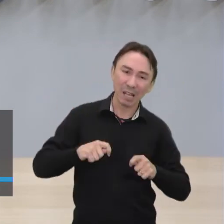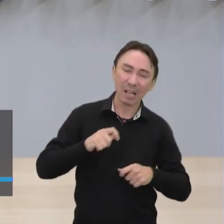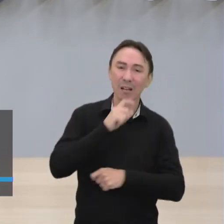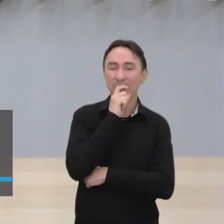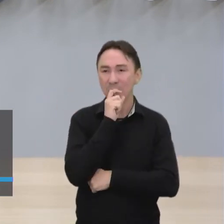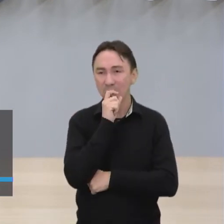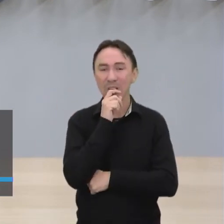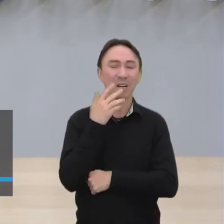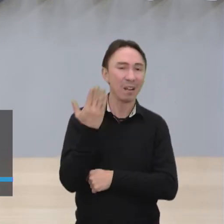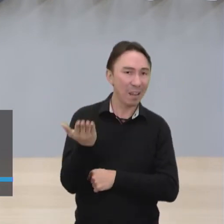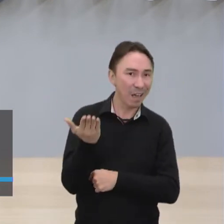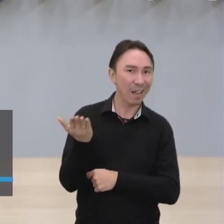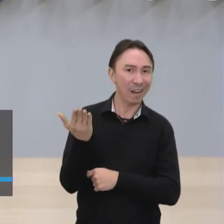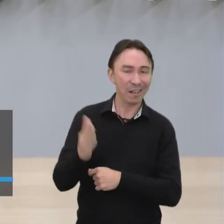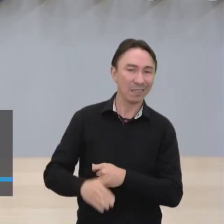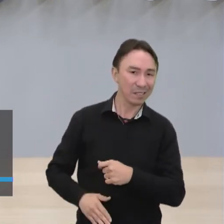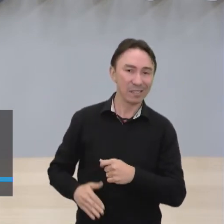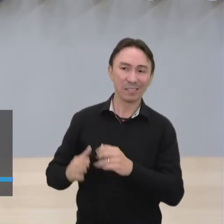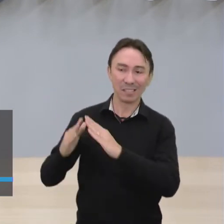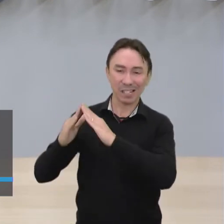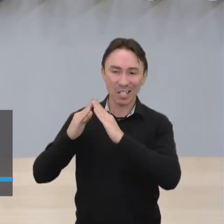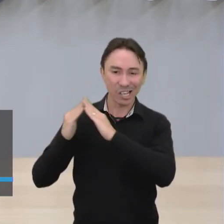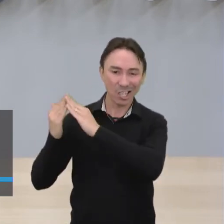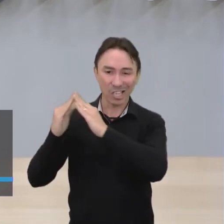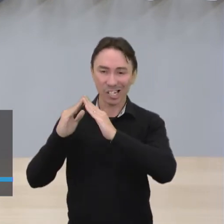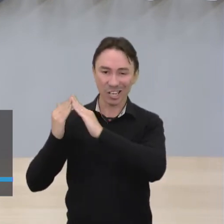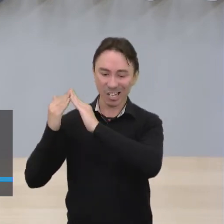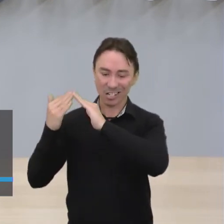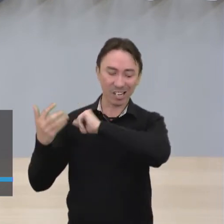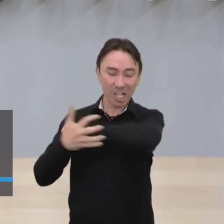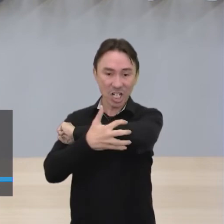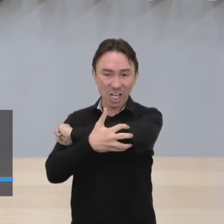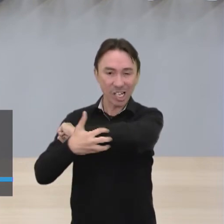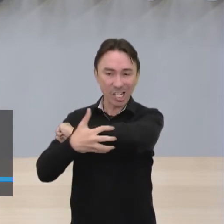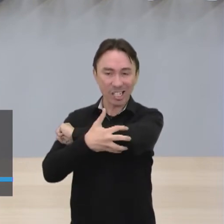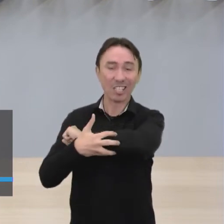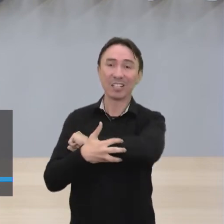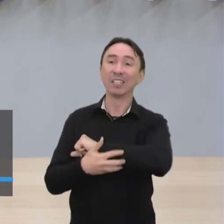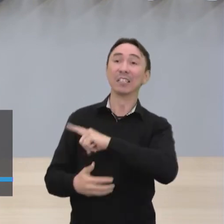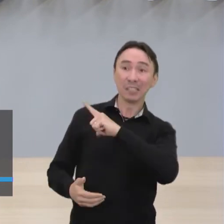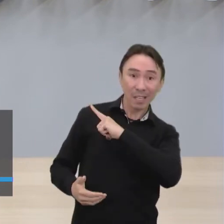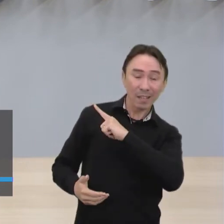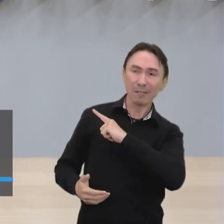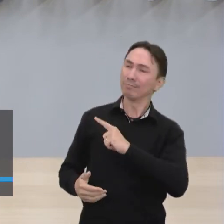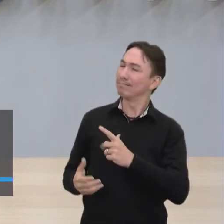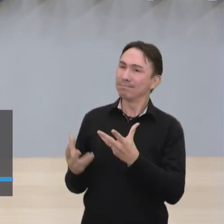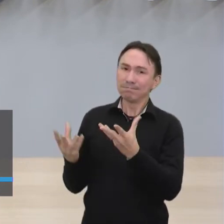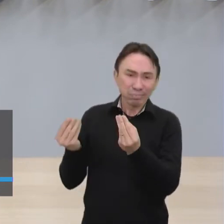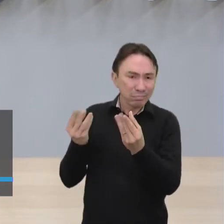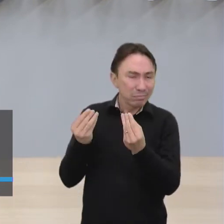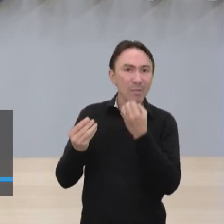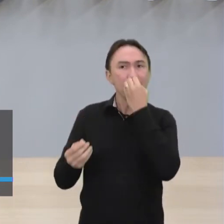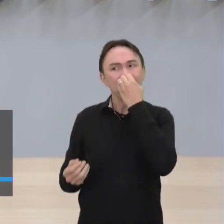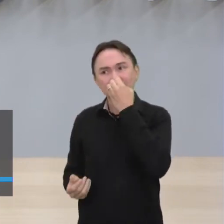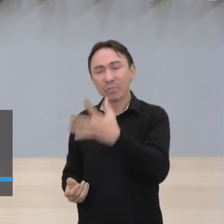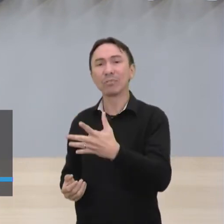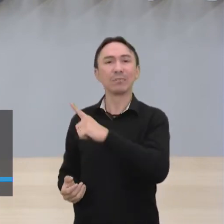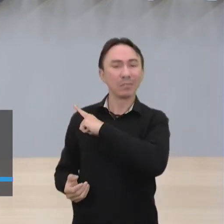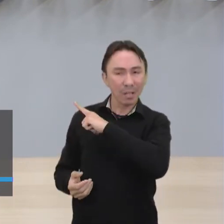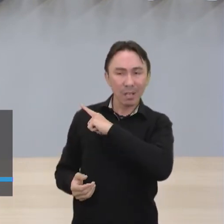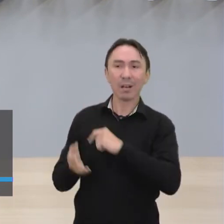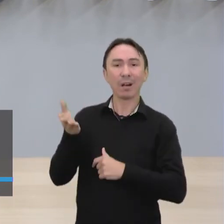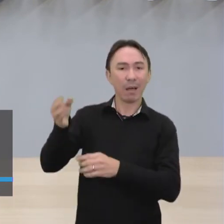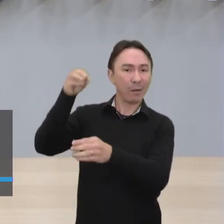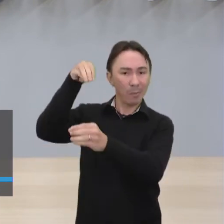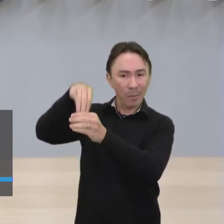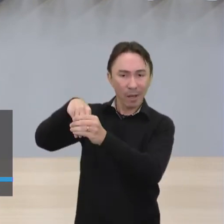boa na periferia. Então a gente tem que fazer uma reflexão aqui, que algumas coisas que acontecem na periferia acontecem